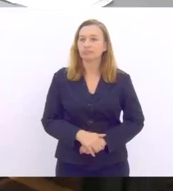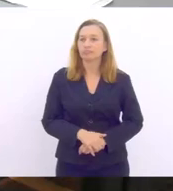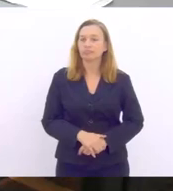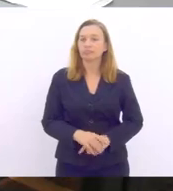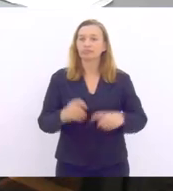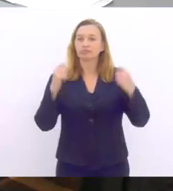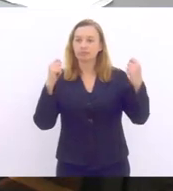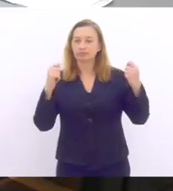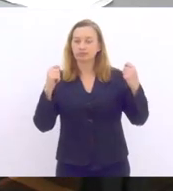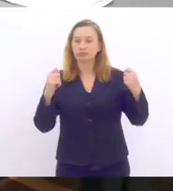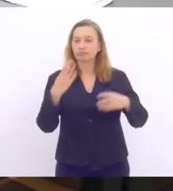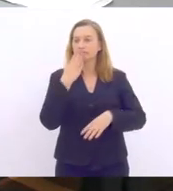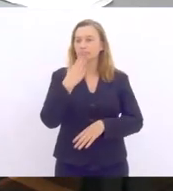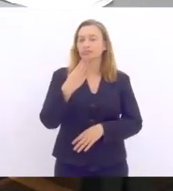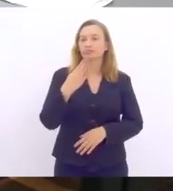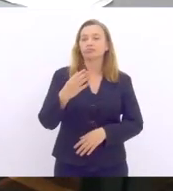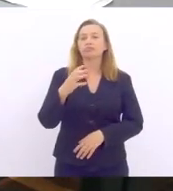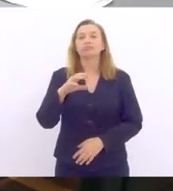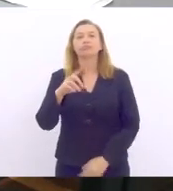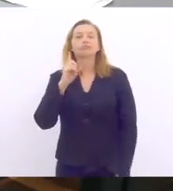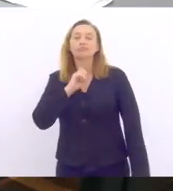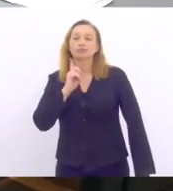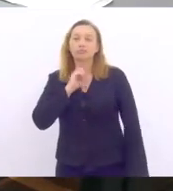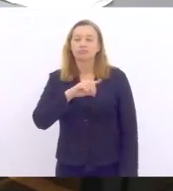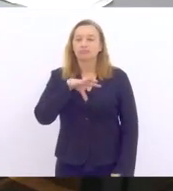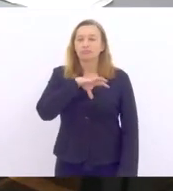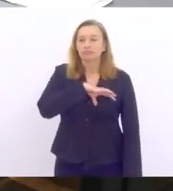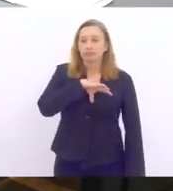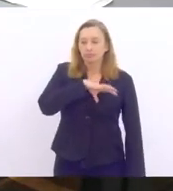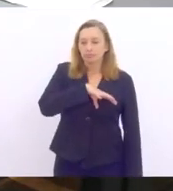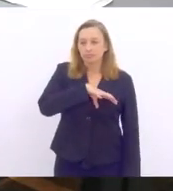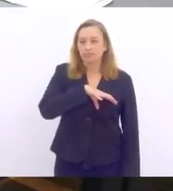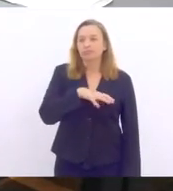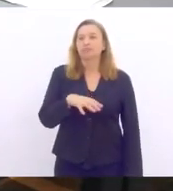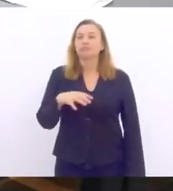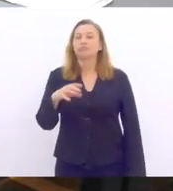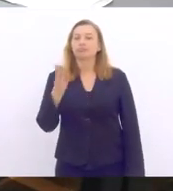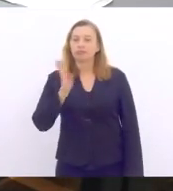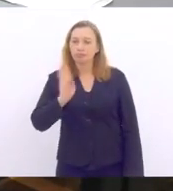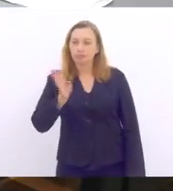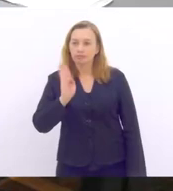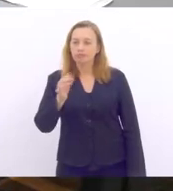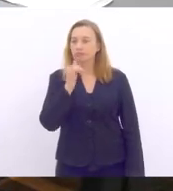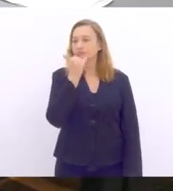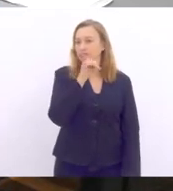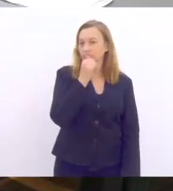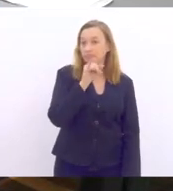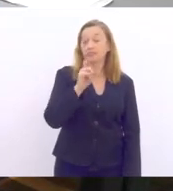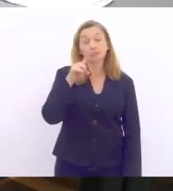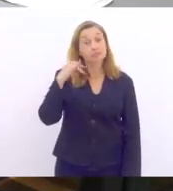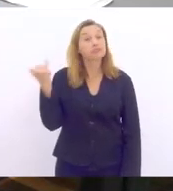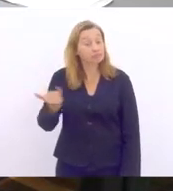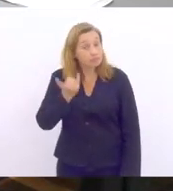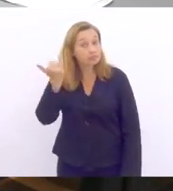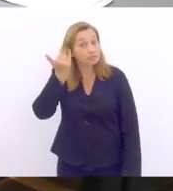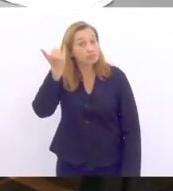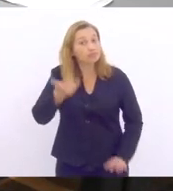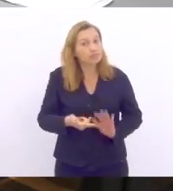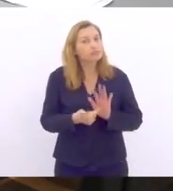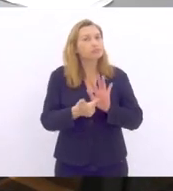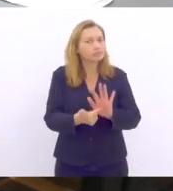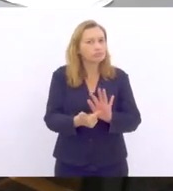do Flamengo, a do Vasco, a do Botafogo, a do Fluminense. E isso é muito importante e mostra